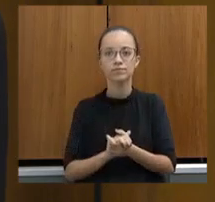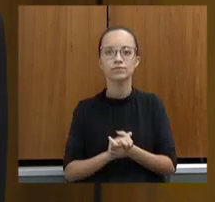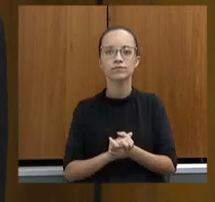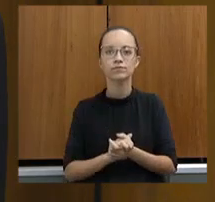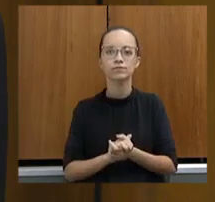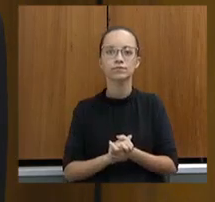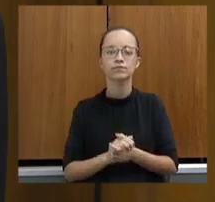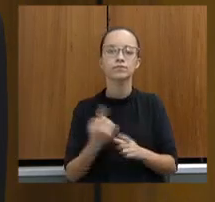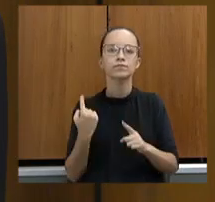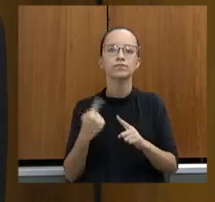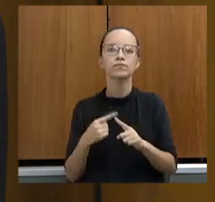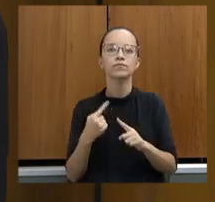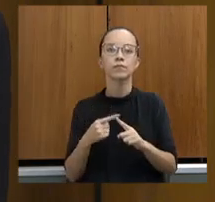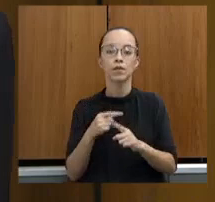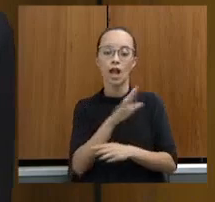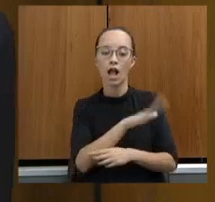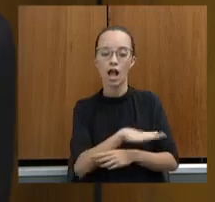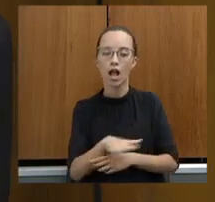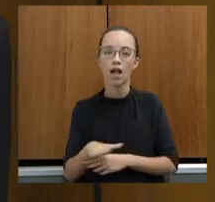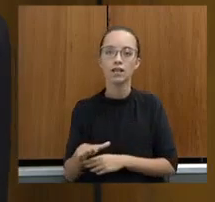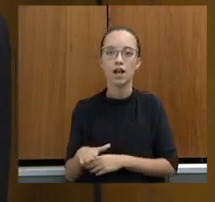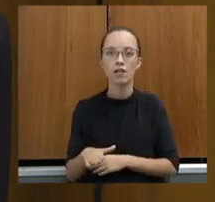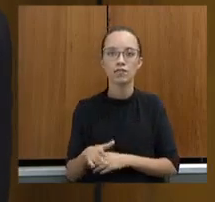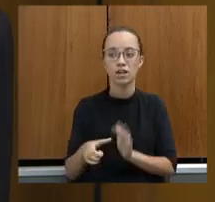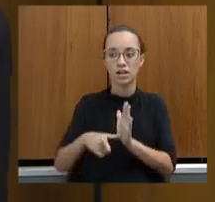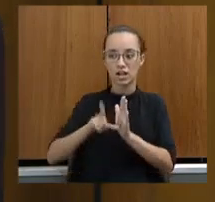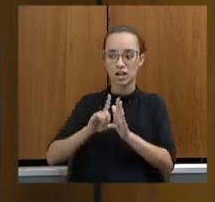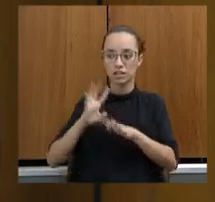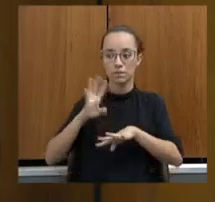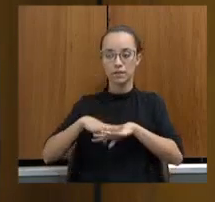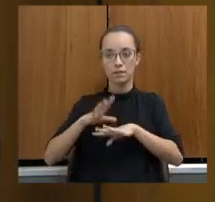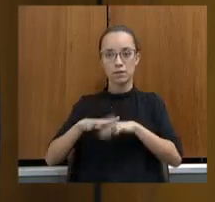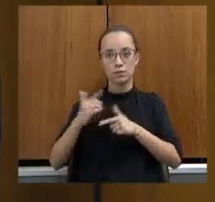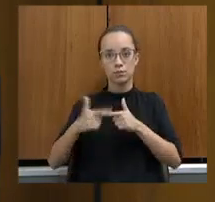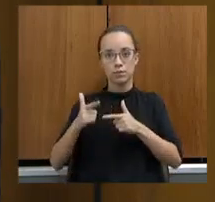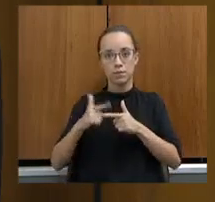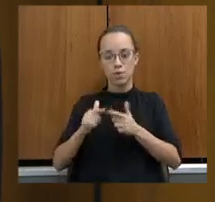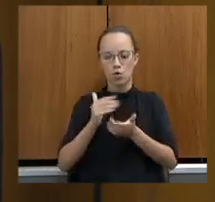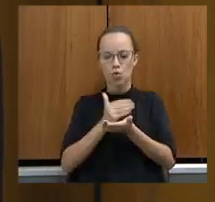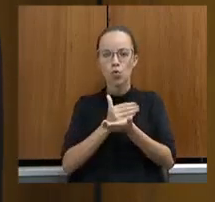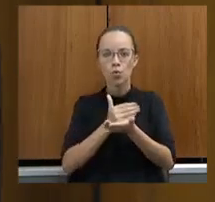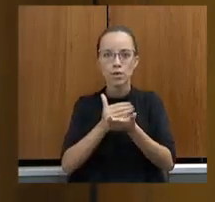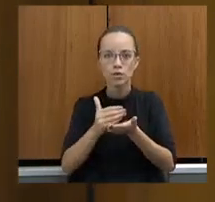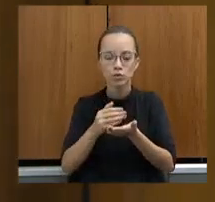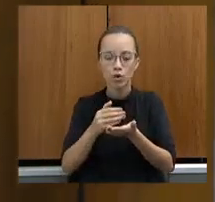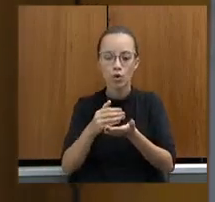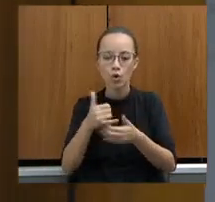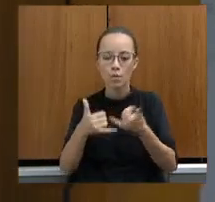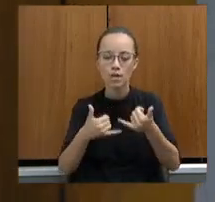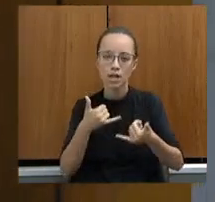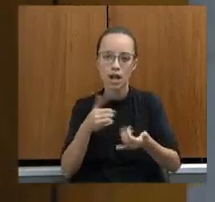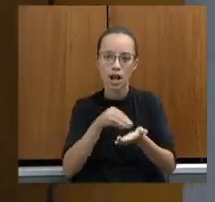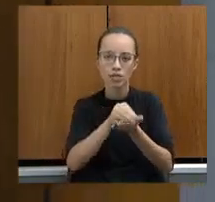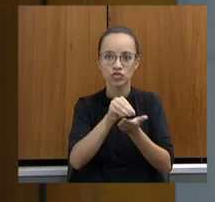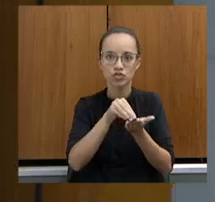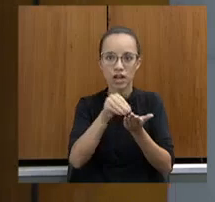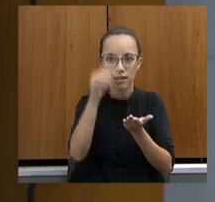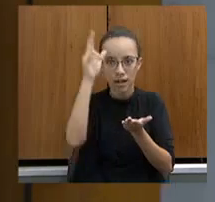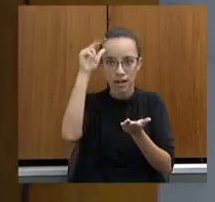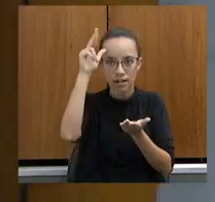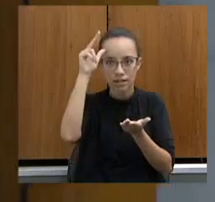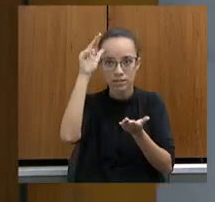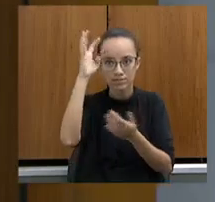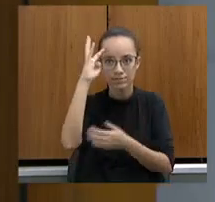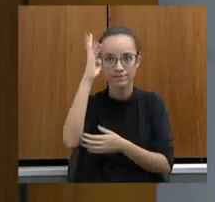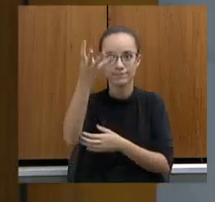porque as crianças estavam com problema com a matemática entrou com xadrez resolveu xadrez é algo assim